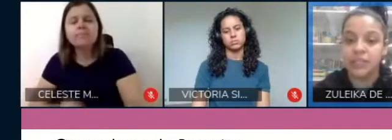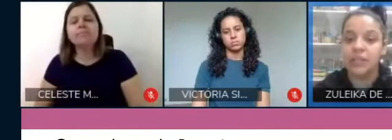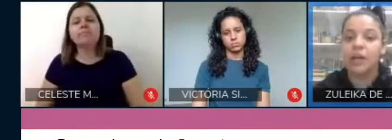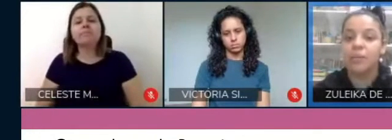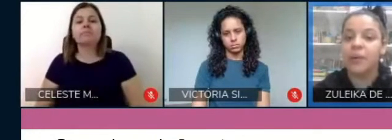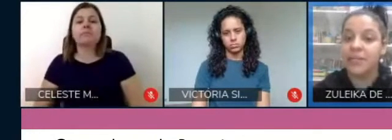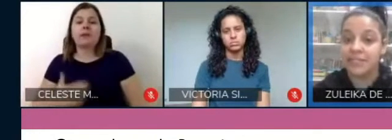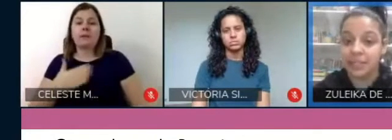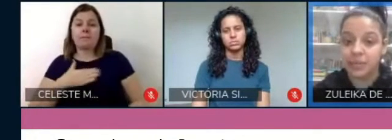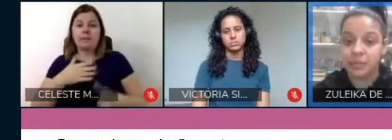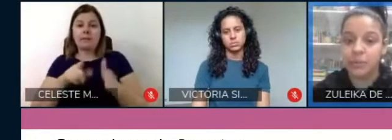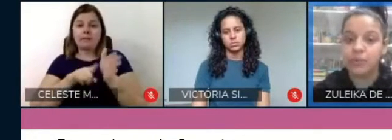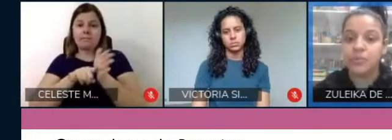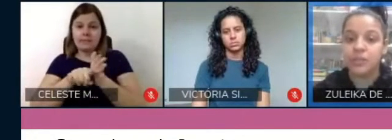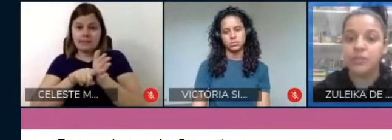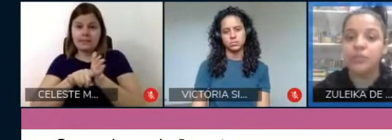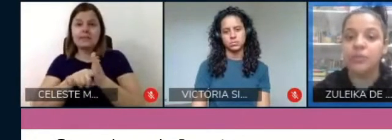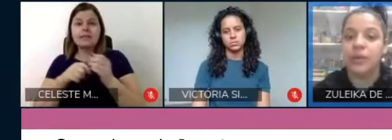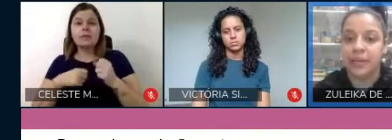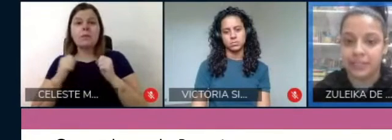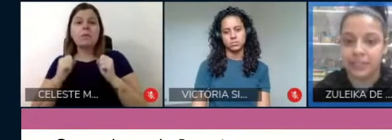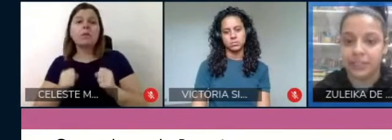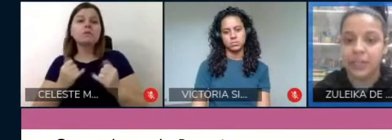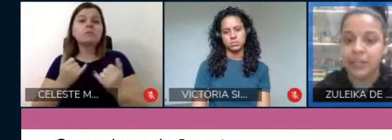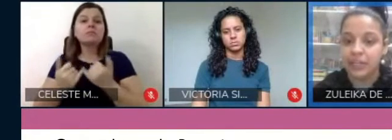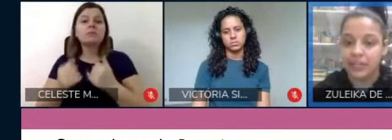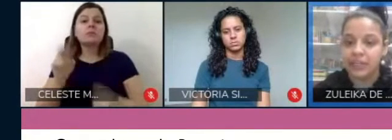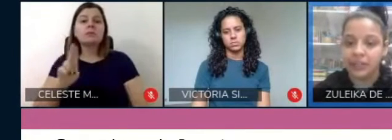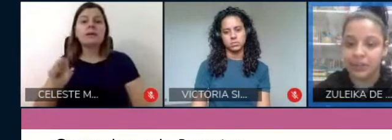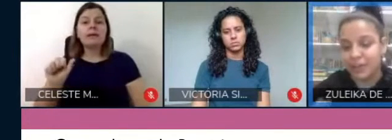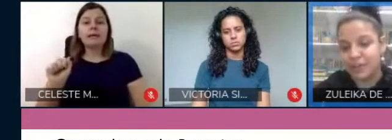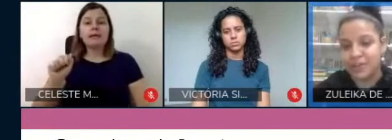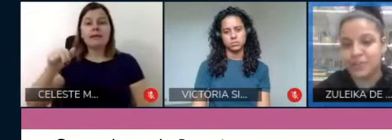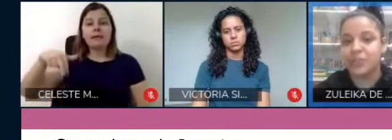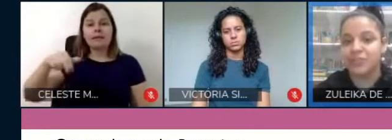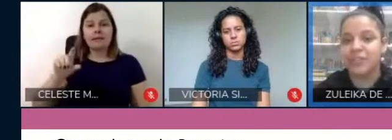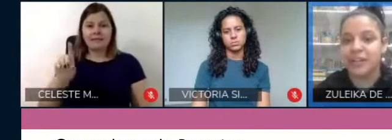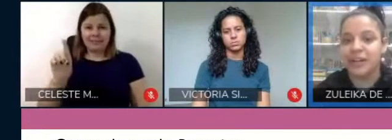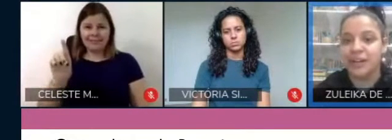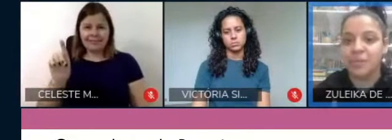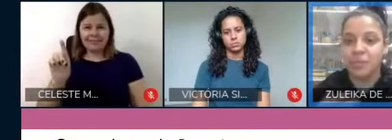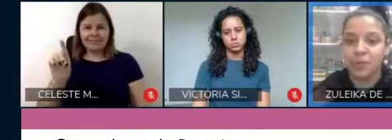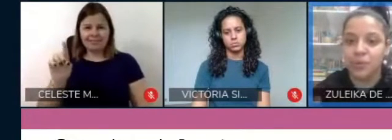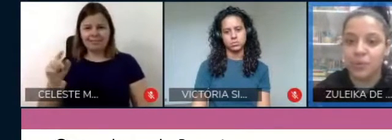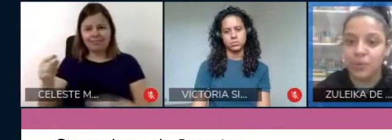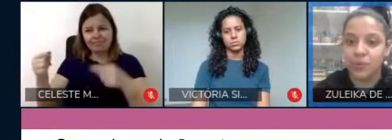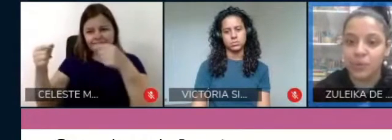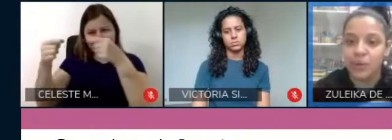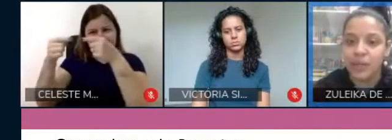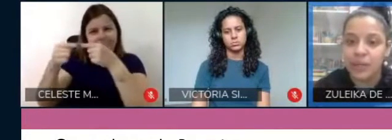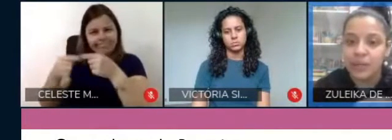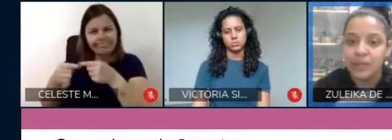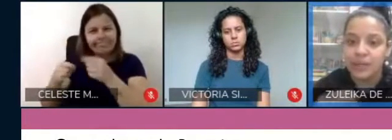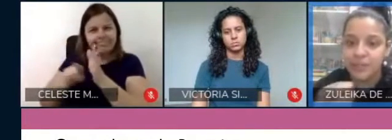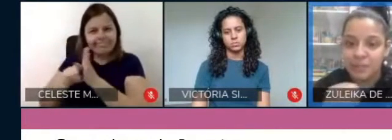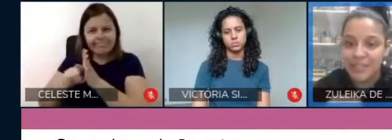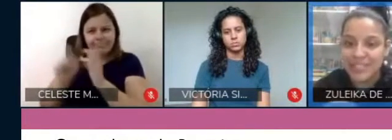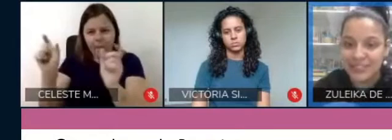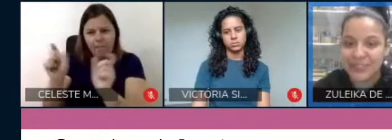minha pesquisa, por exemplo, usando o AND, que acho que é um